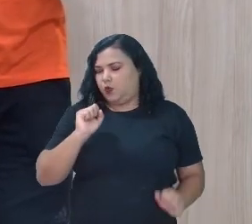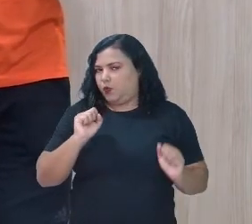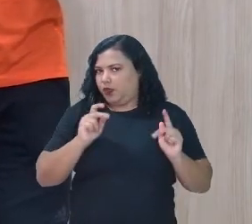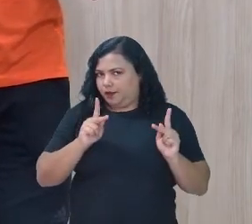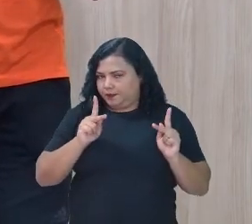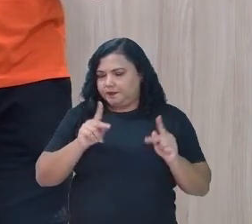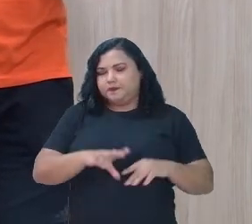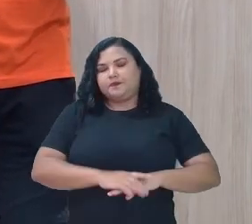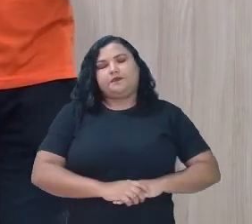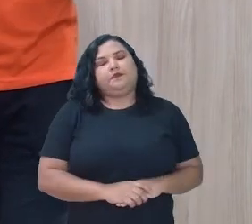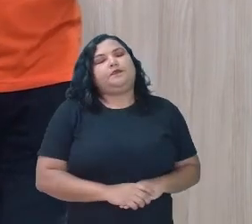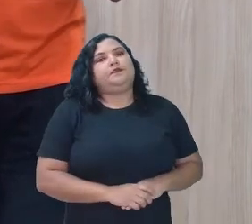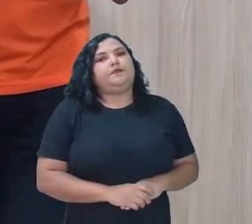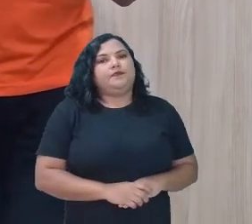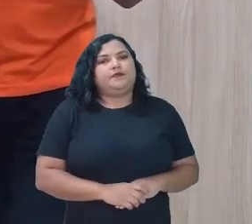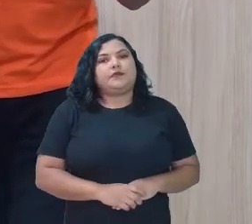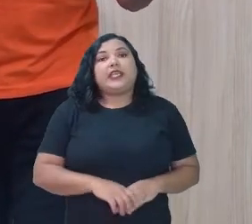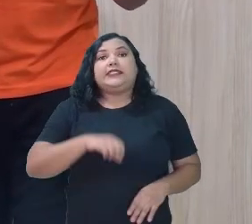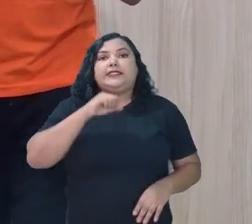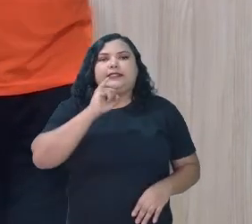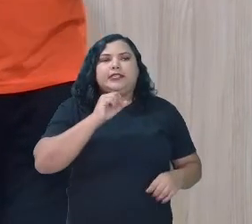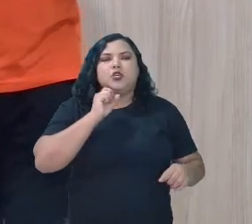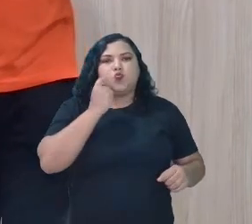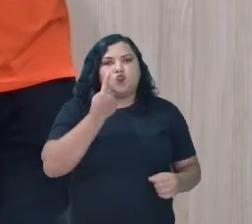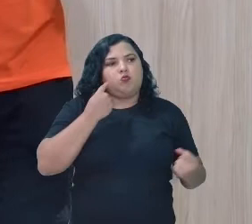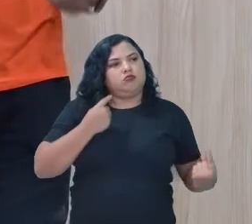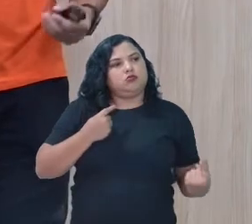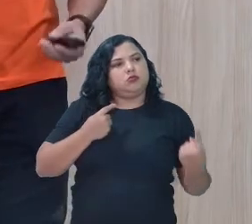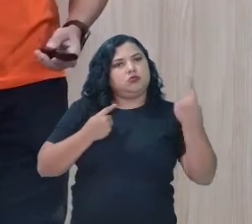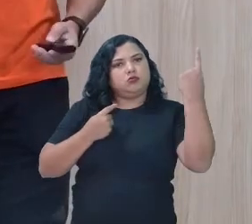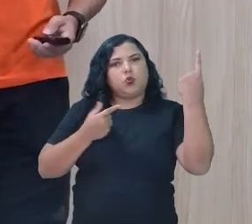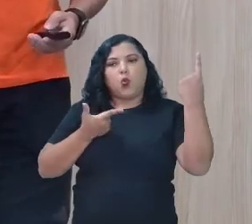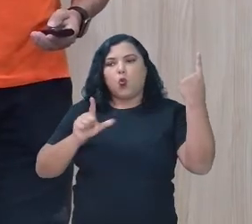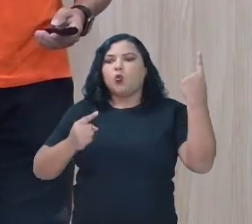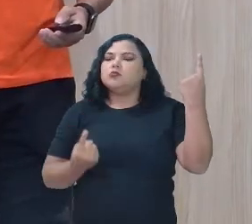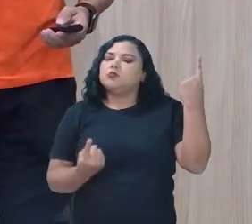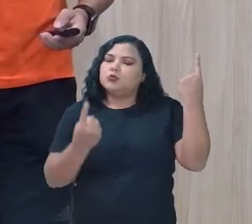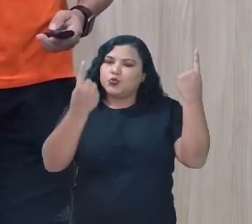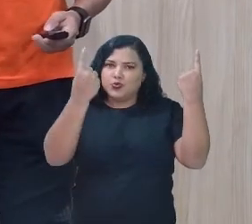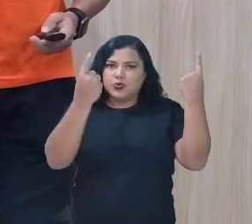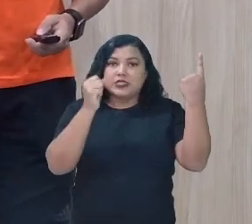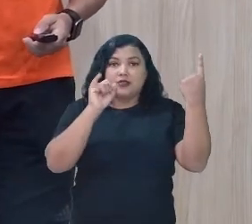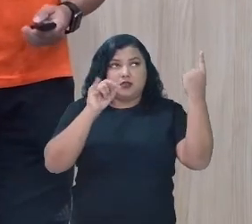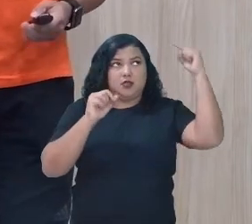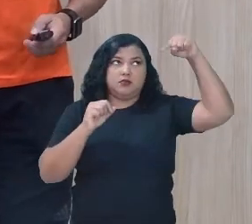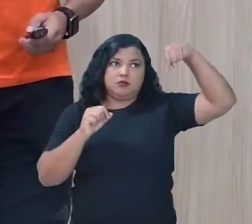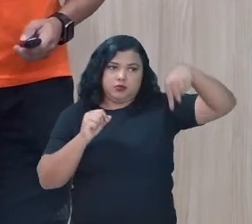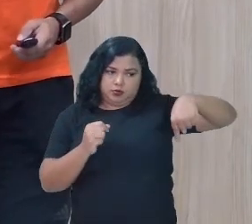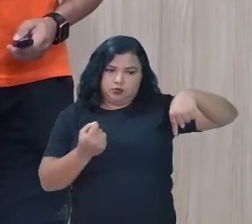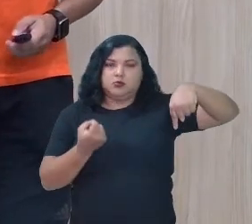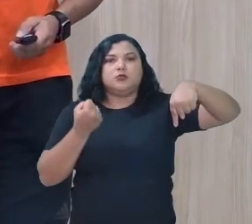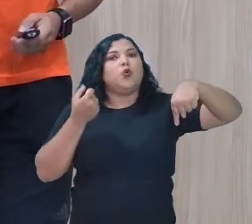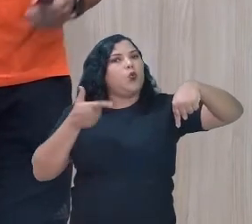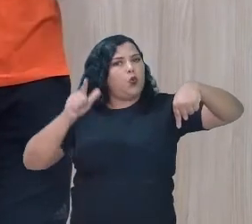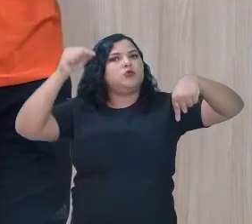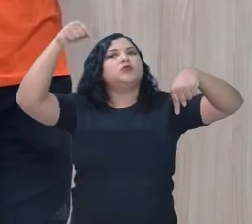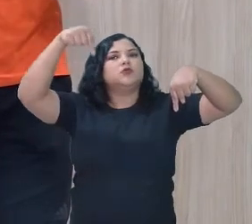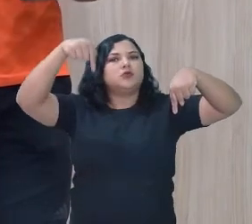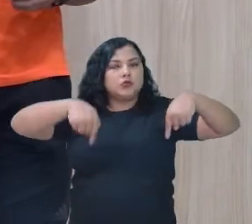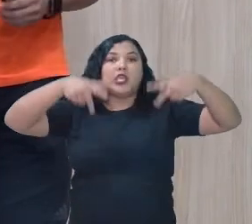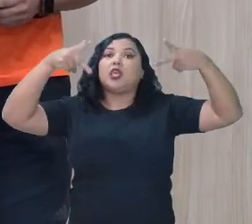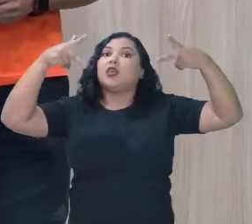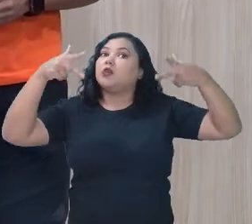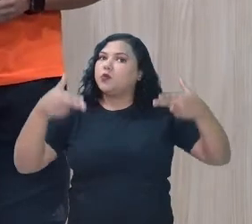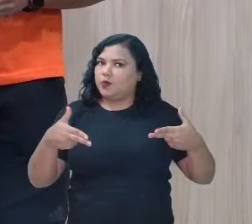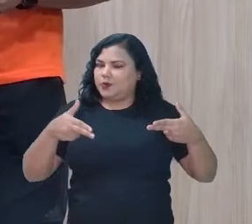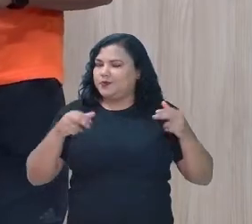a outra também vai aumentar. Se uma grandeza diminui, a outra também precisa diminuir, certo? Elas têm que